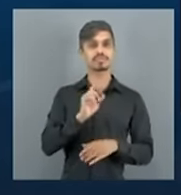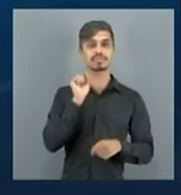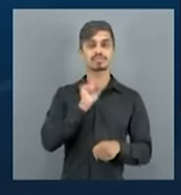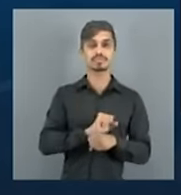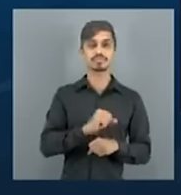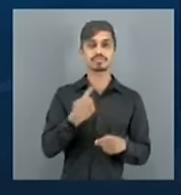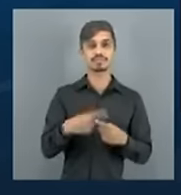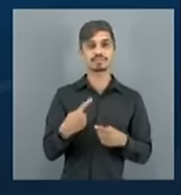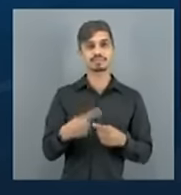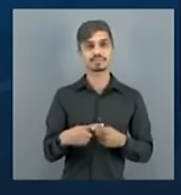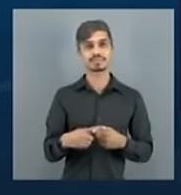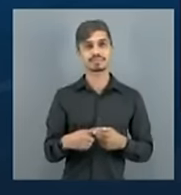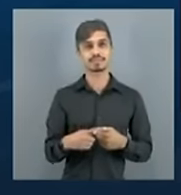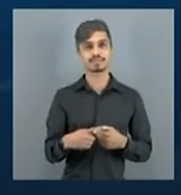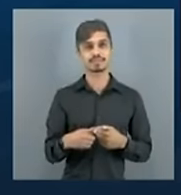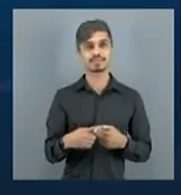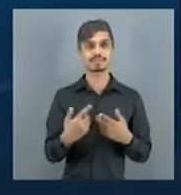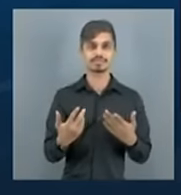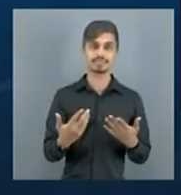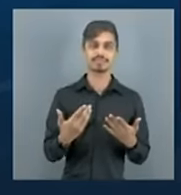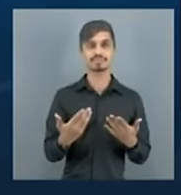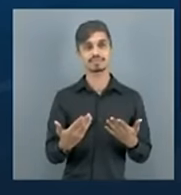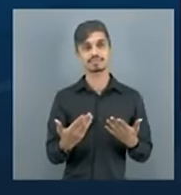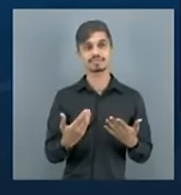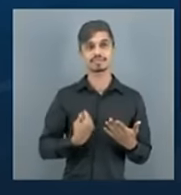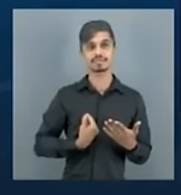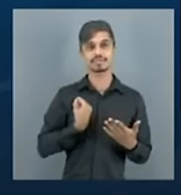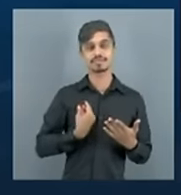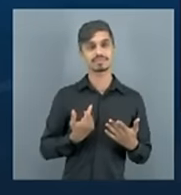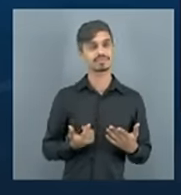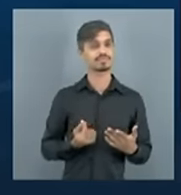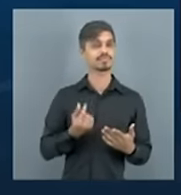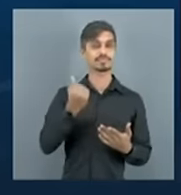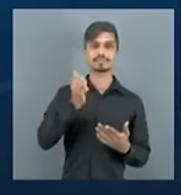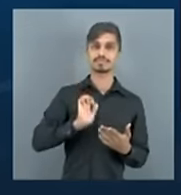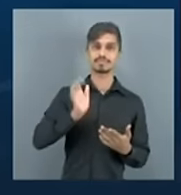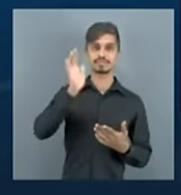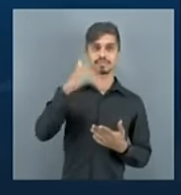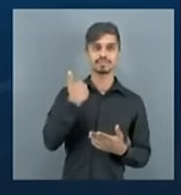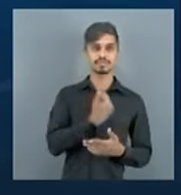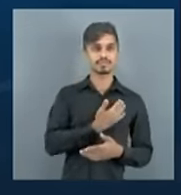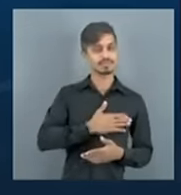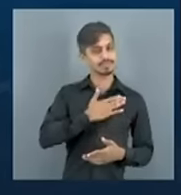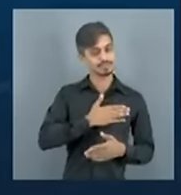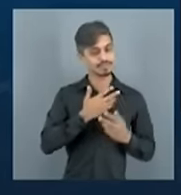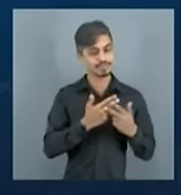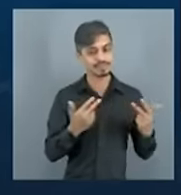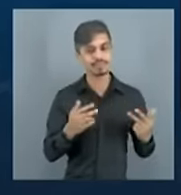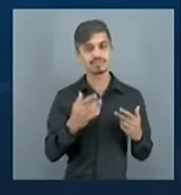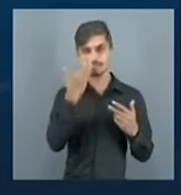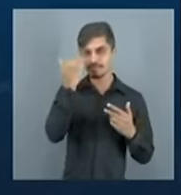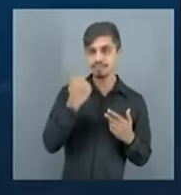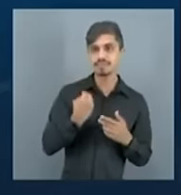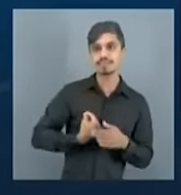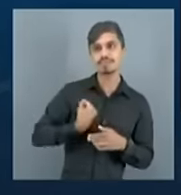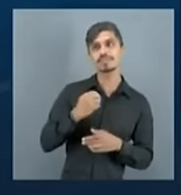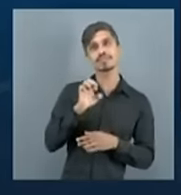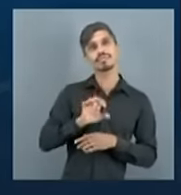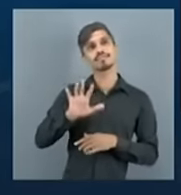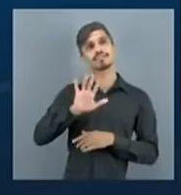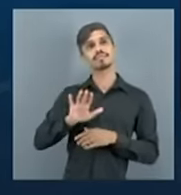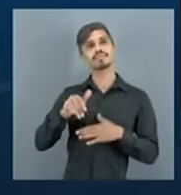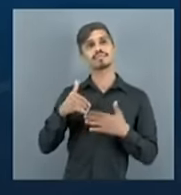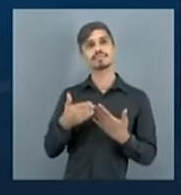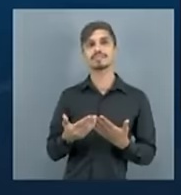que, querendo ou não, a gente tem uma vida cara, né? A gente gosta de algumas coisas, a gente tem uma vida cara. Você sabe como que é viver na Europa.